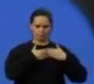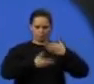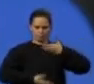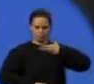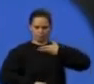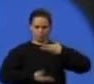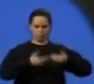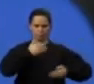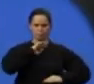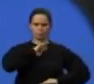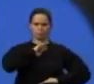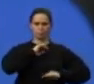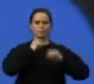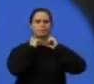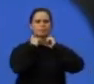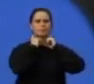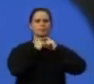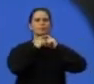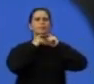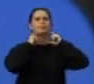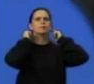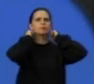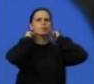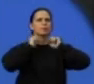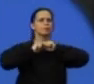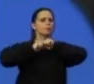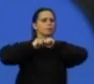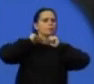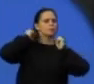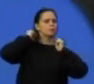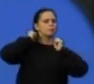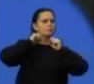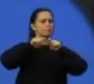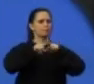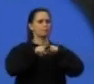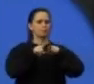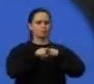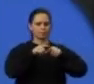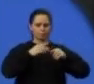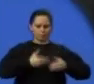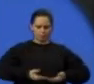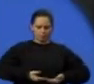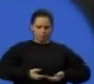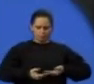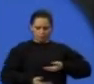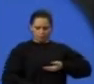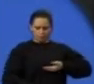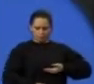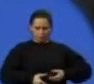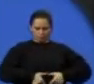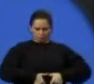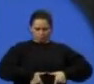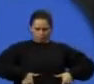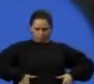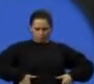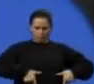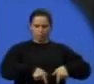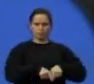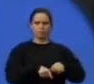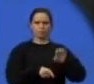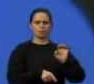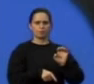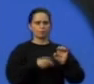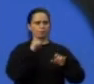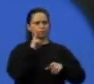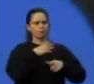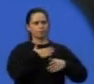traumatismo cervical. Alternativa D, traumatismo abdominal. E alternativa E,